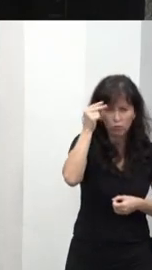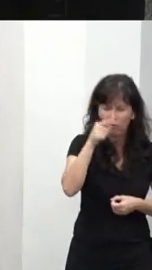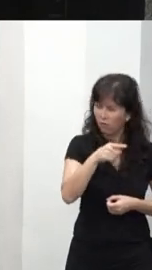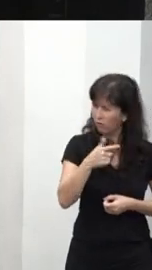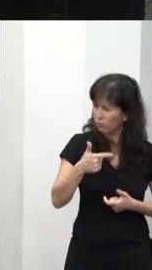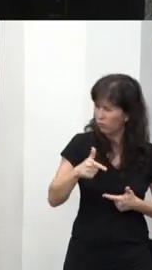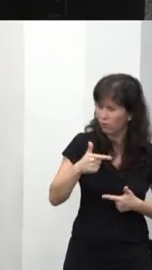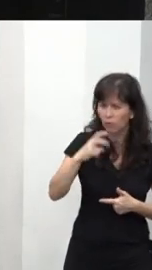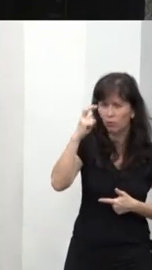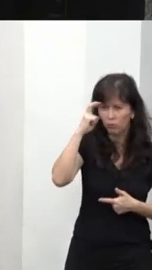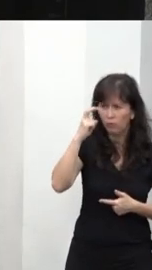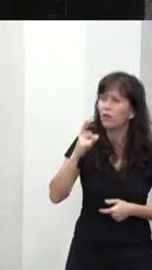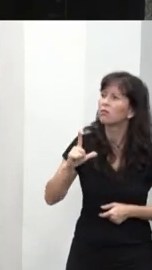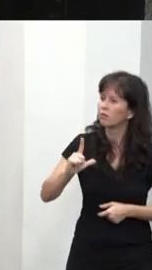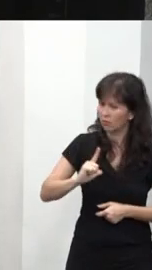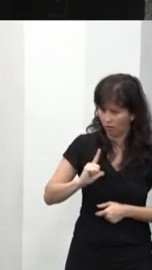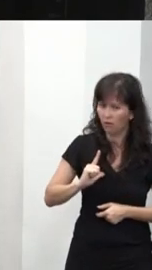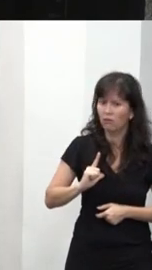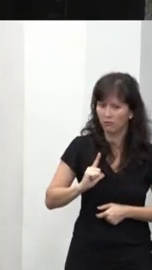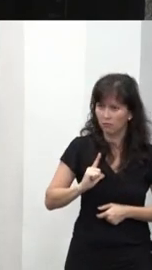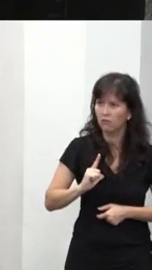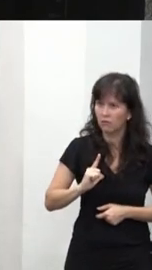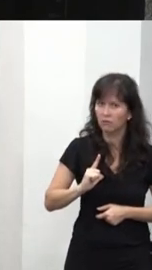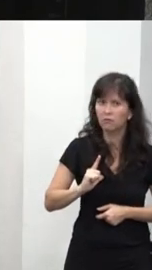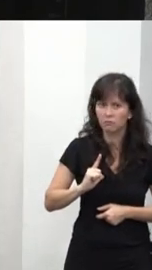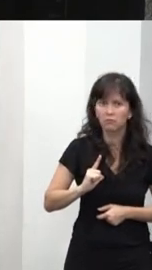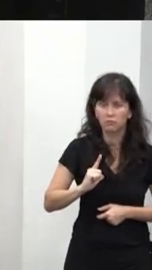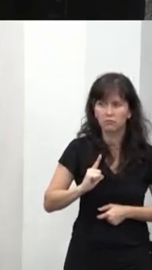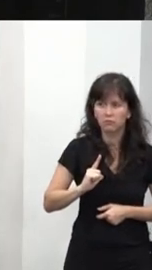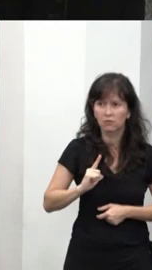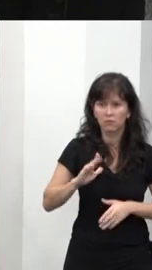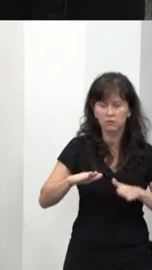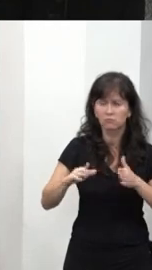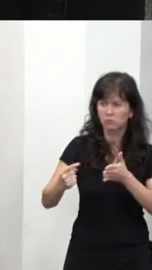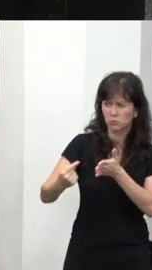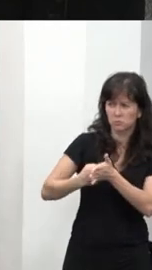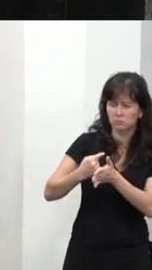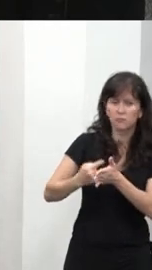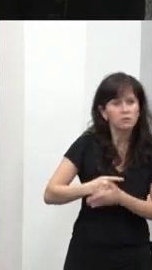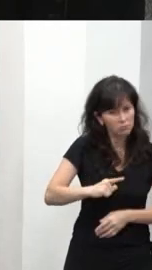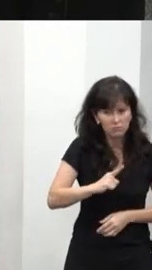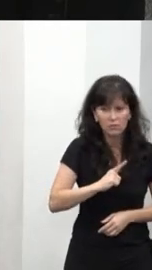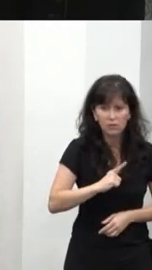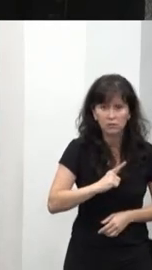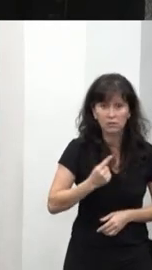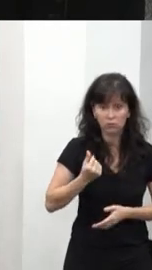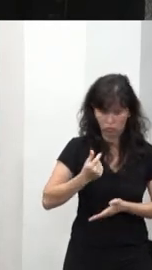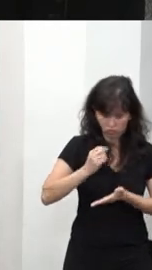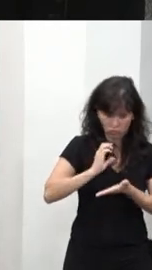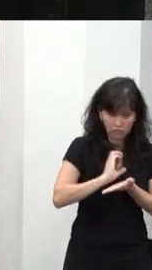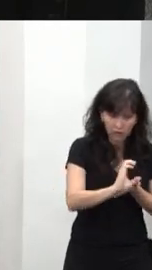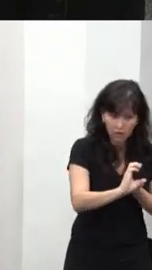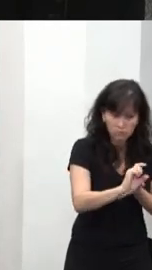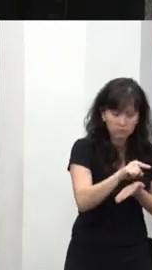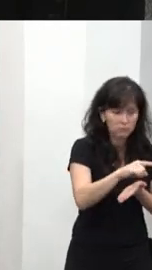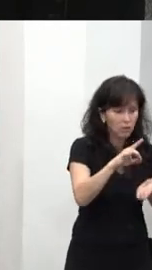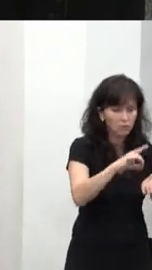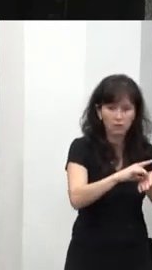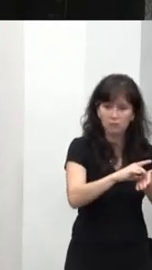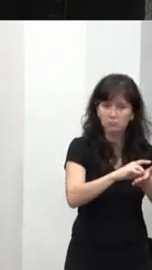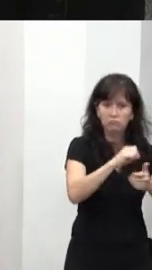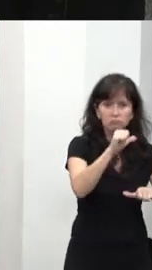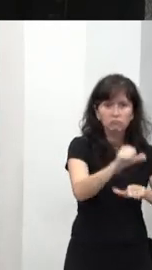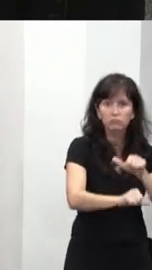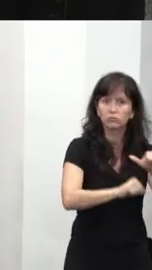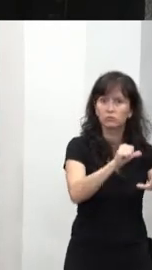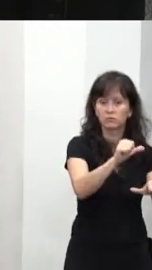vamos olhar direitinho e no momento que esse dinheiro chega ele começa a transformar a realidade né a gente tem um desafio